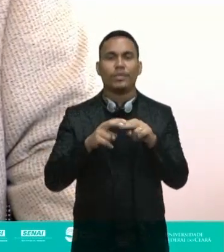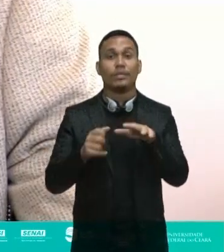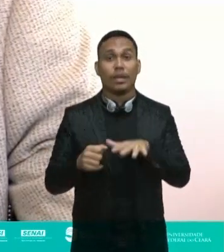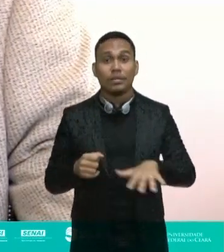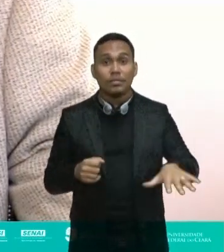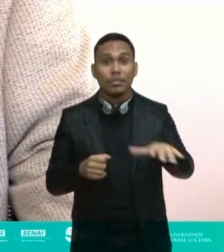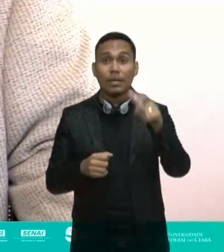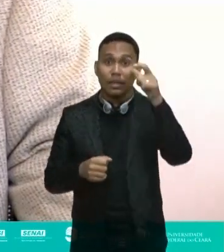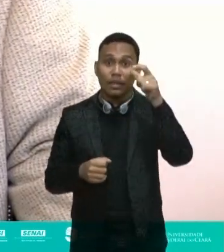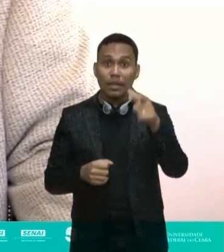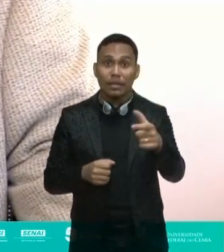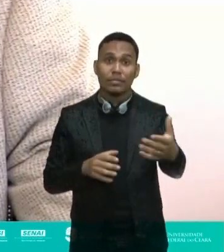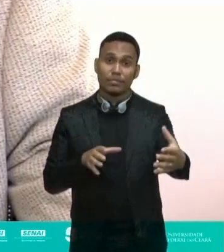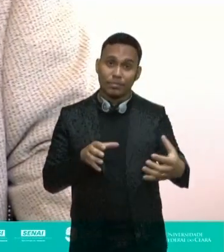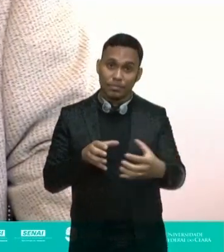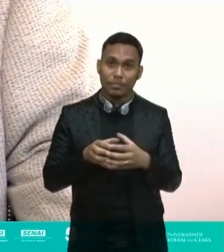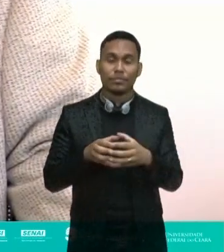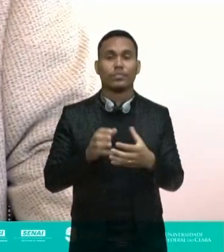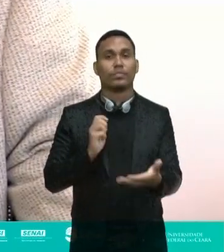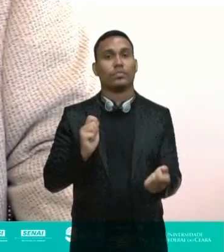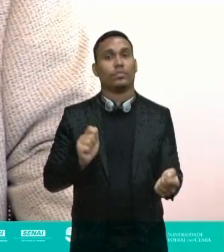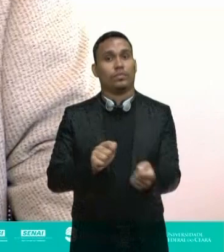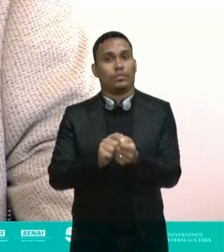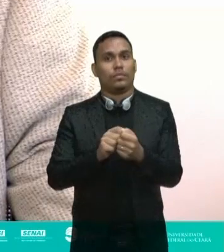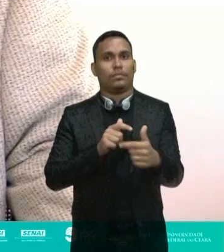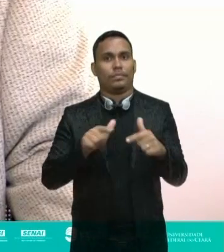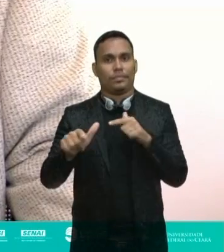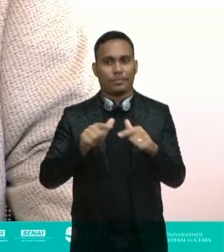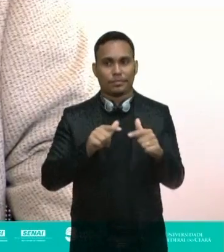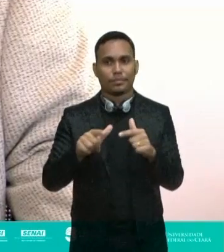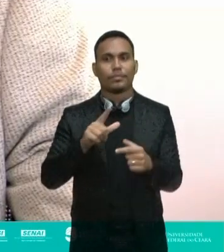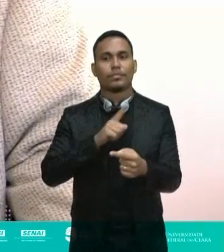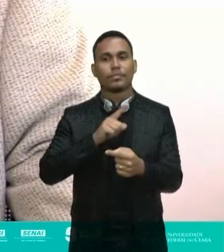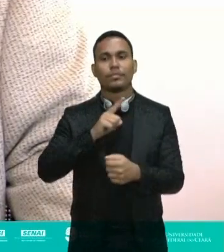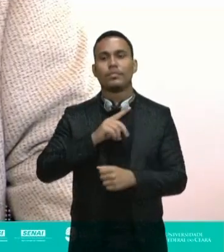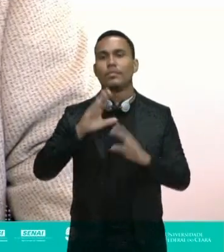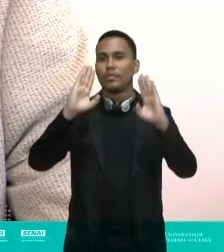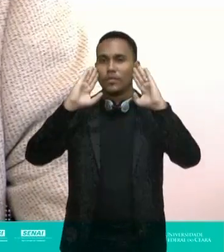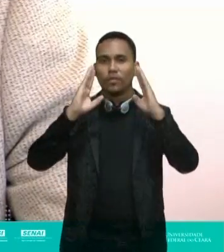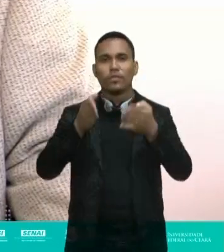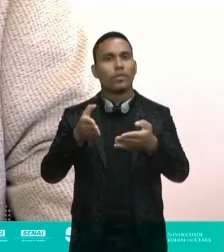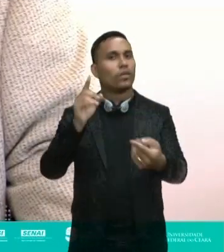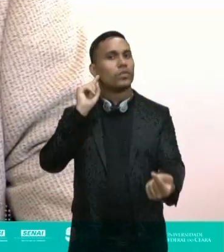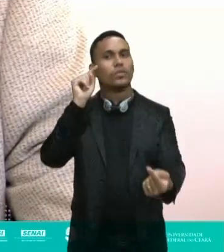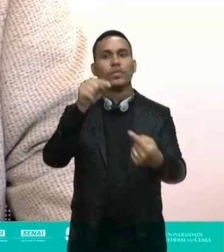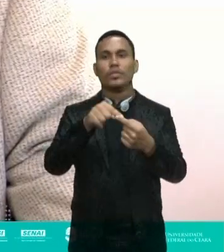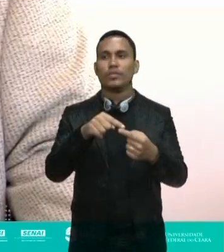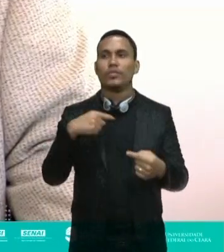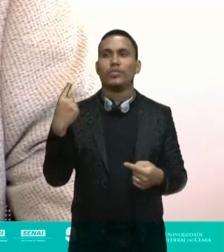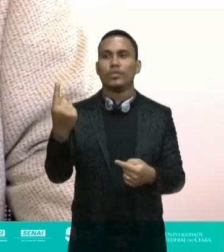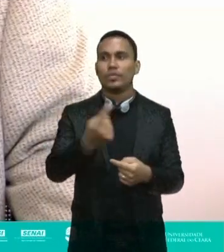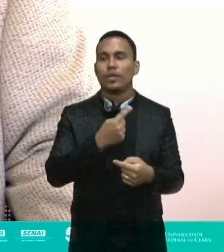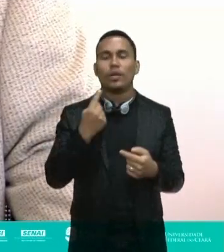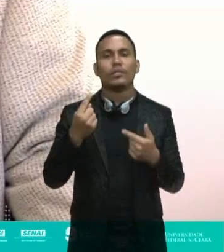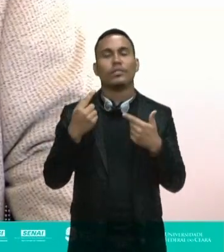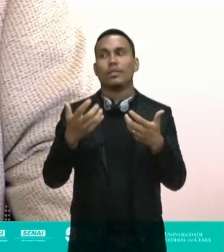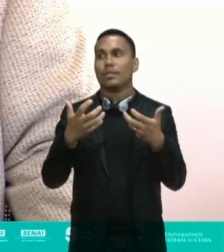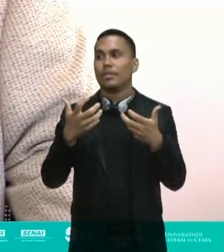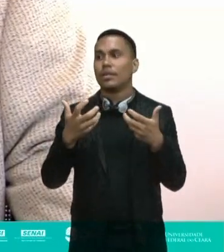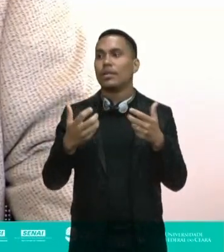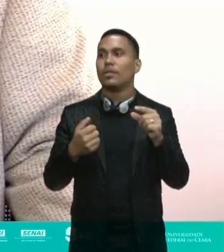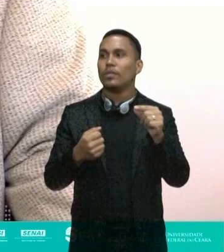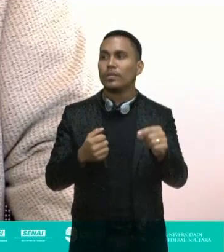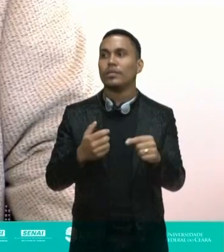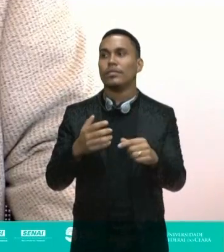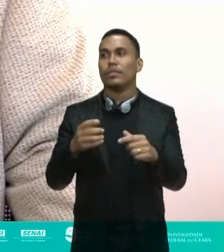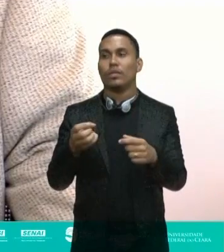interessadas, reunindo recursos para aumentar a escala e tendo um foco e um impulso coletivos únicos, estamos a acelerar a implementação